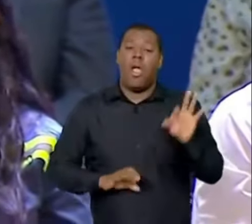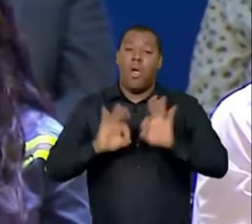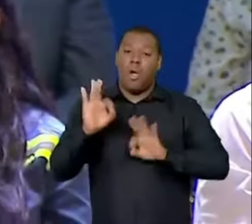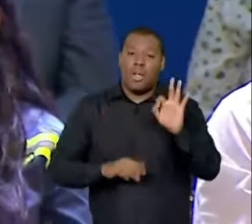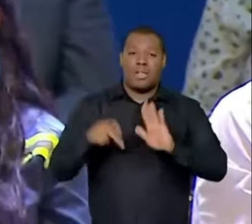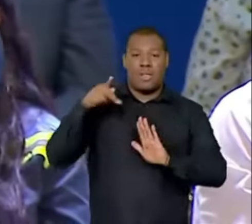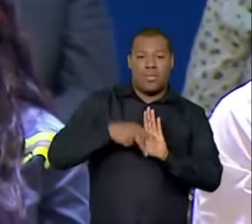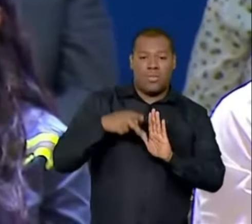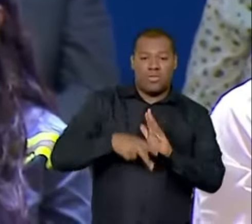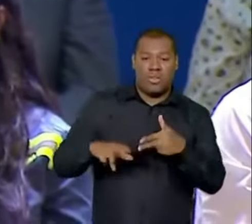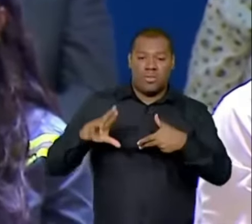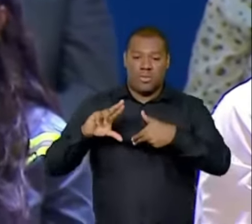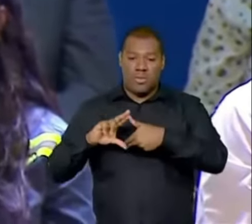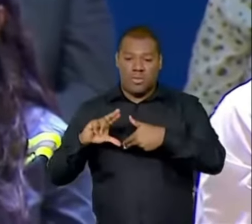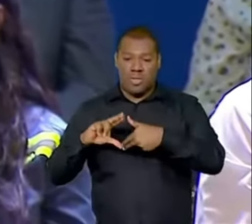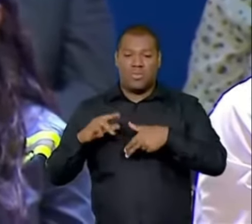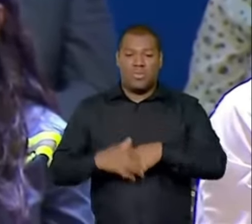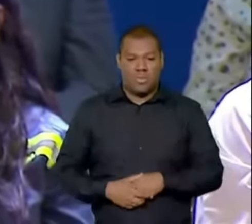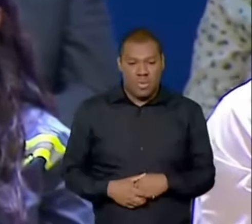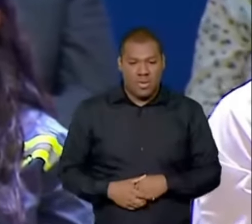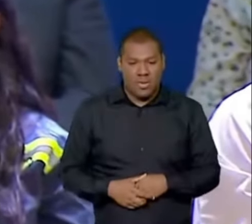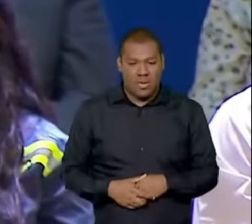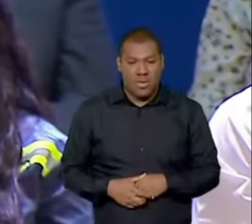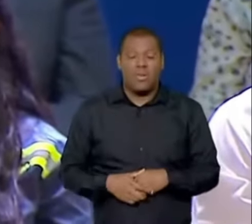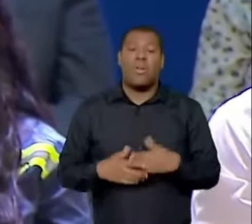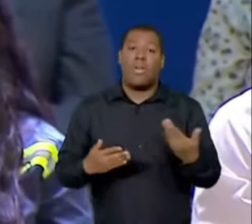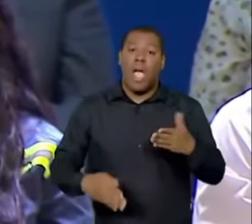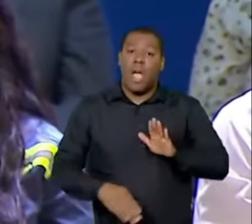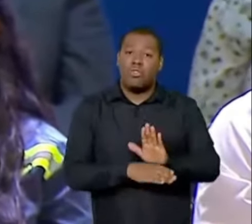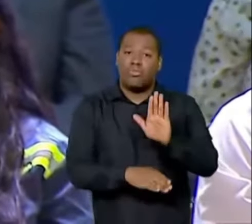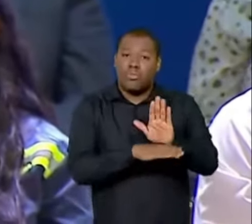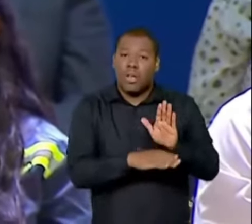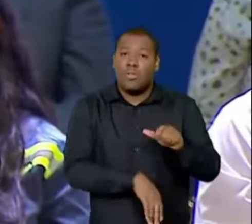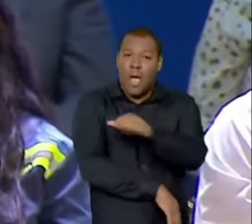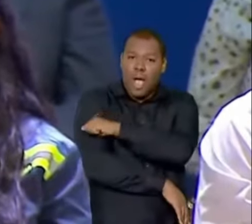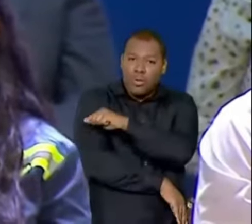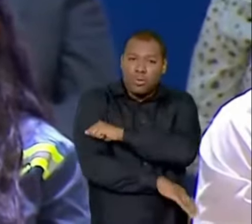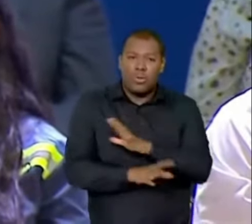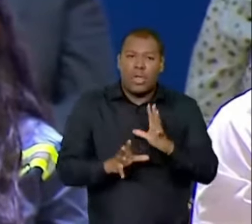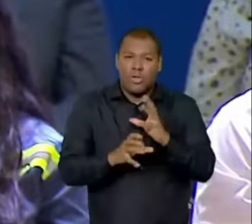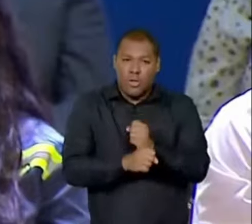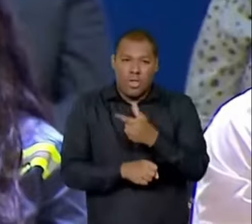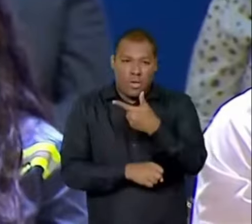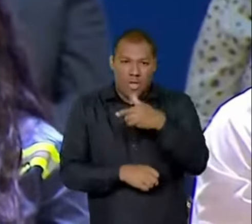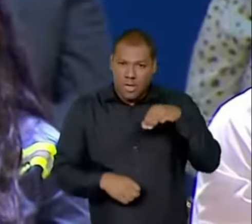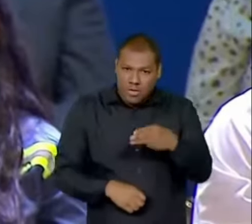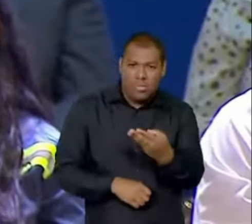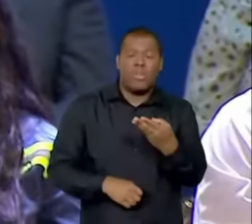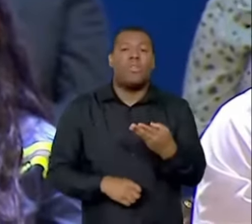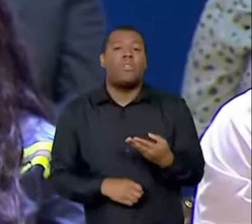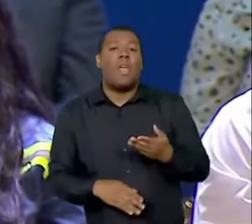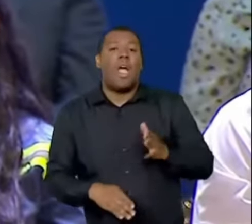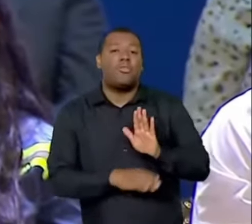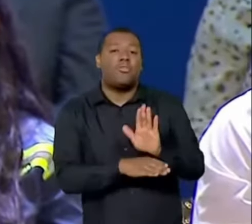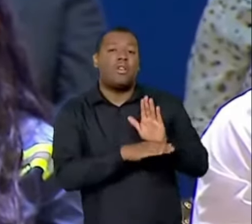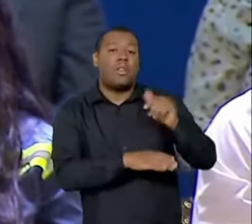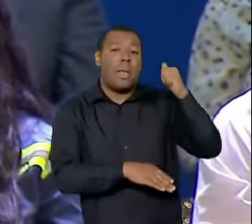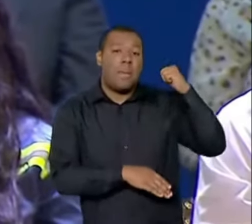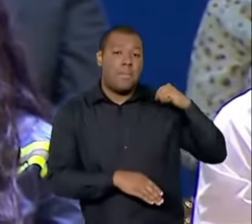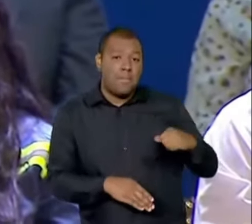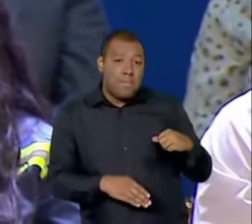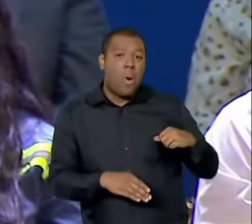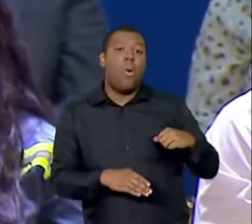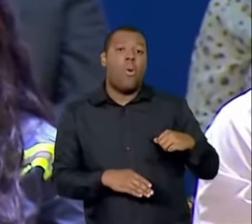pobres, chega a 2 milhões e 600 mil alunos, nós vamos dar uma bolsa de R$ 200 por mês durante